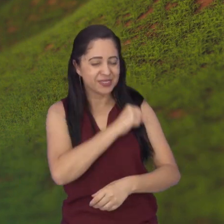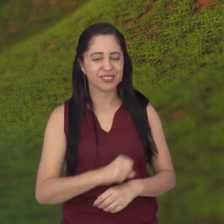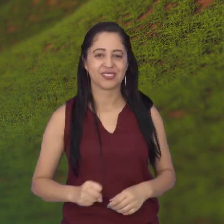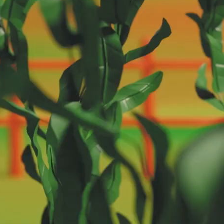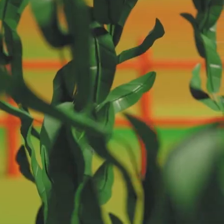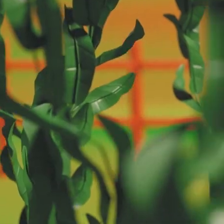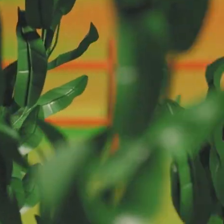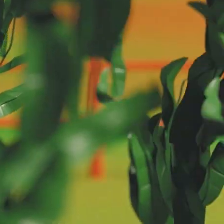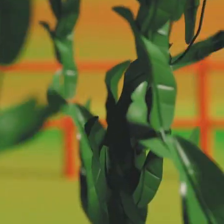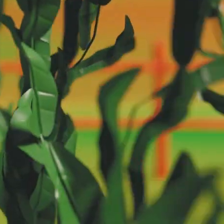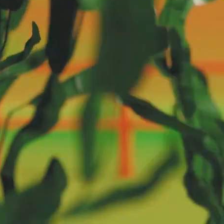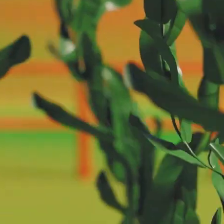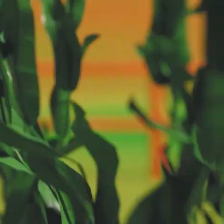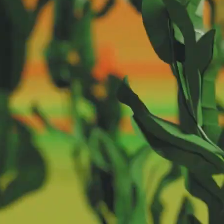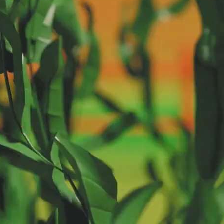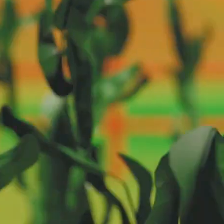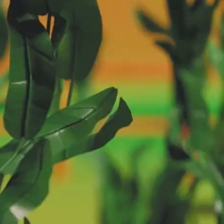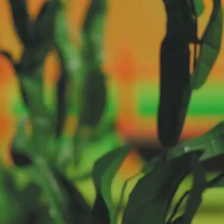já.